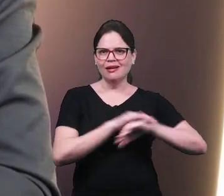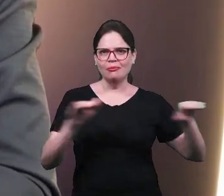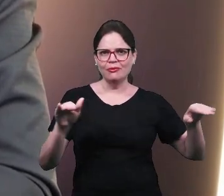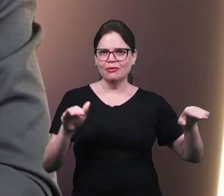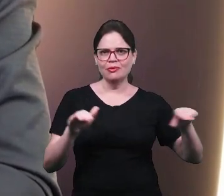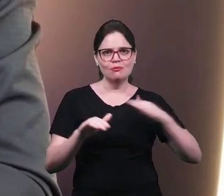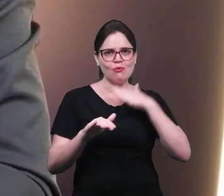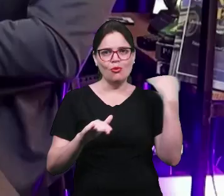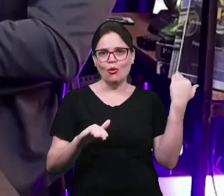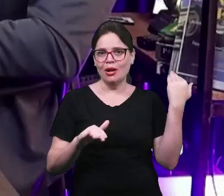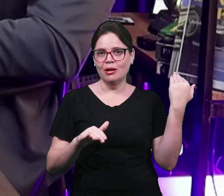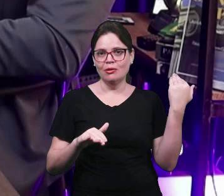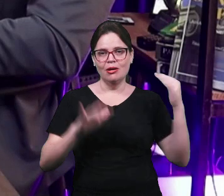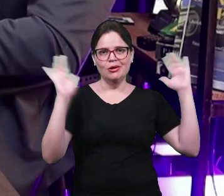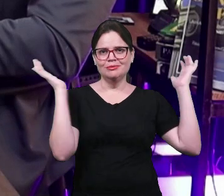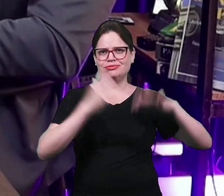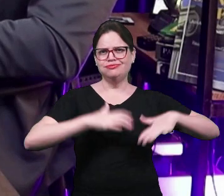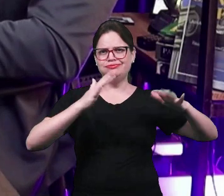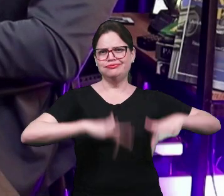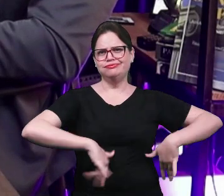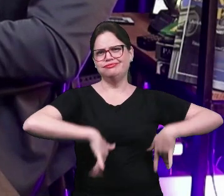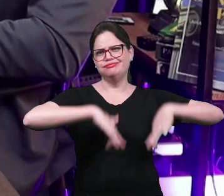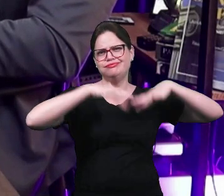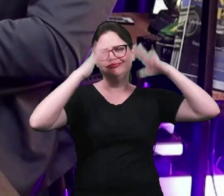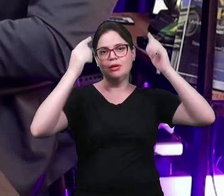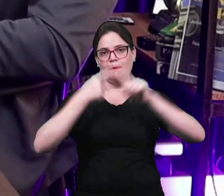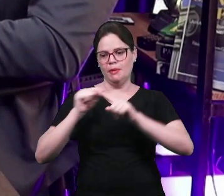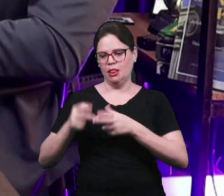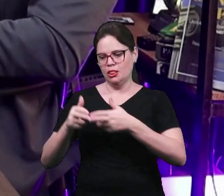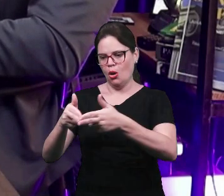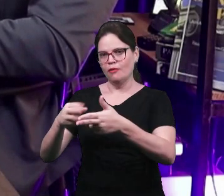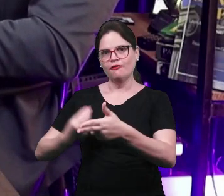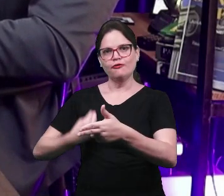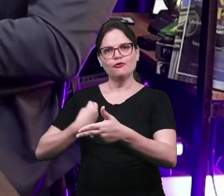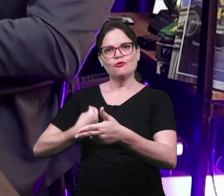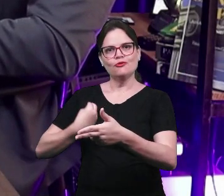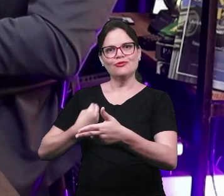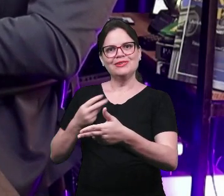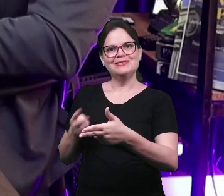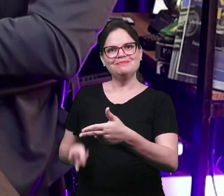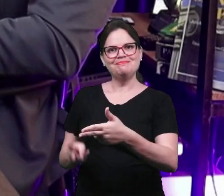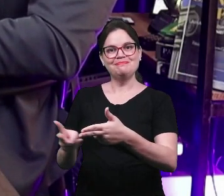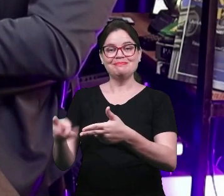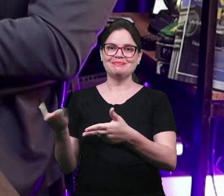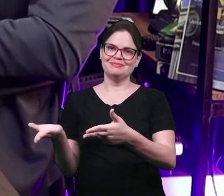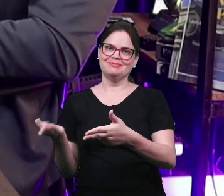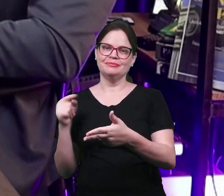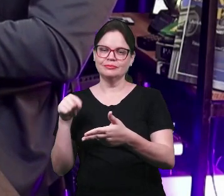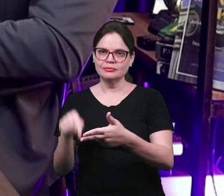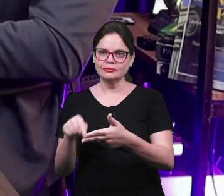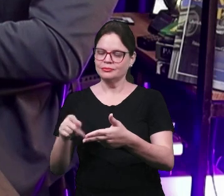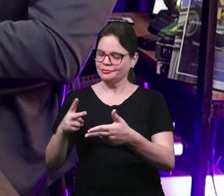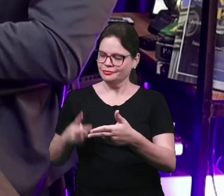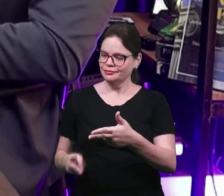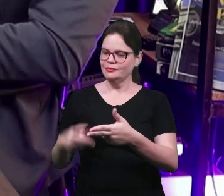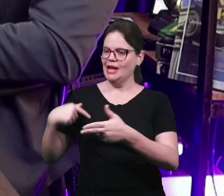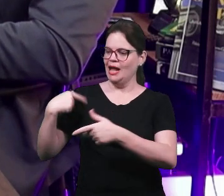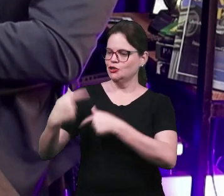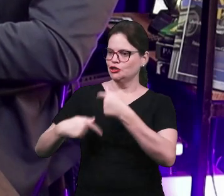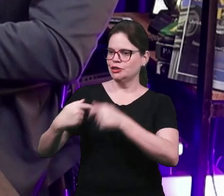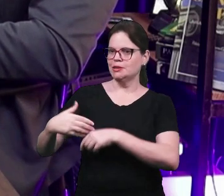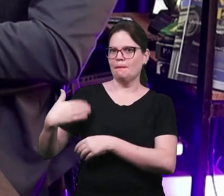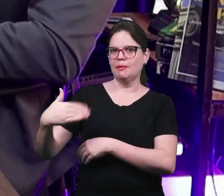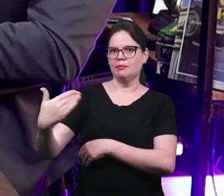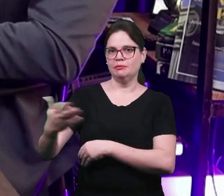Mas aqui, se precede. Lameque ali, né, que foi um descendente de Caim, né, ele é um destaque porque ele